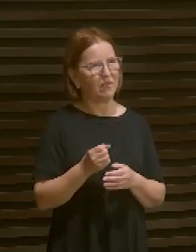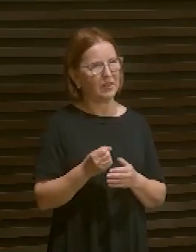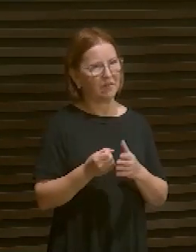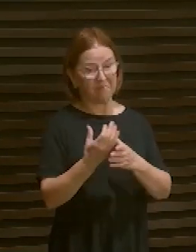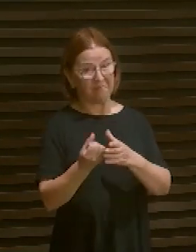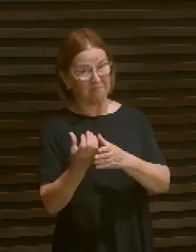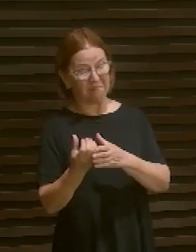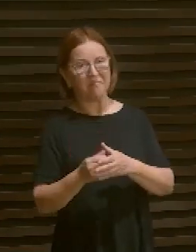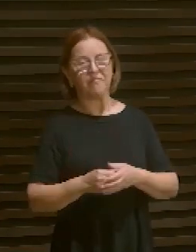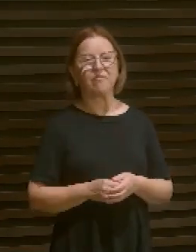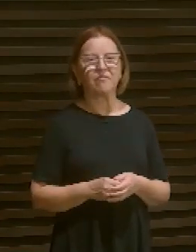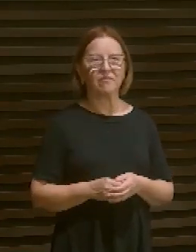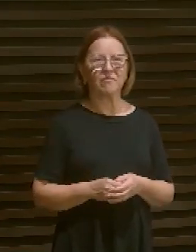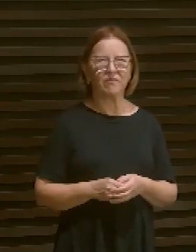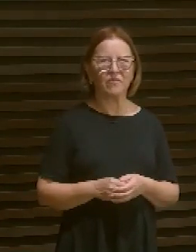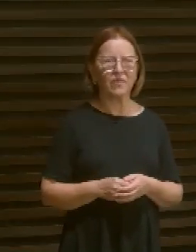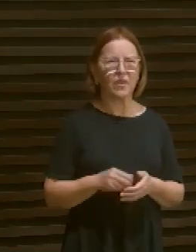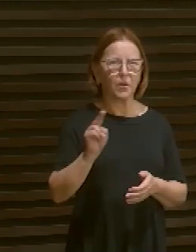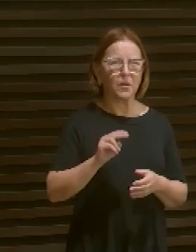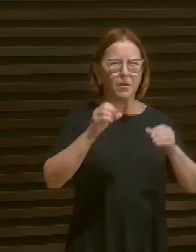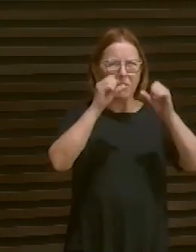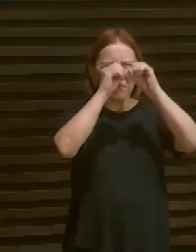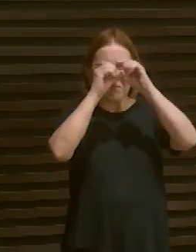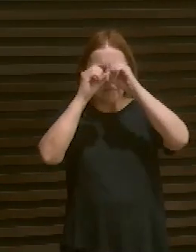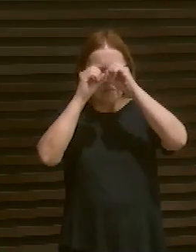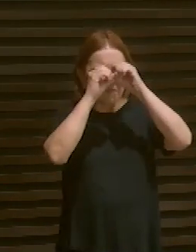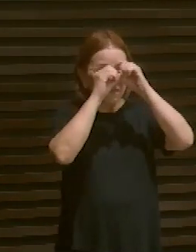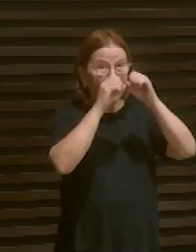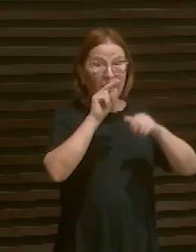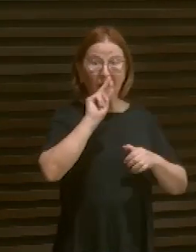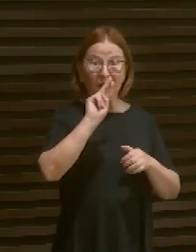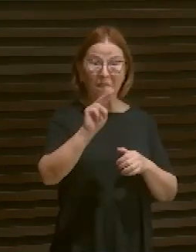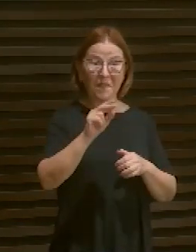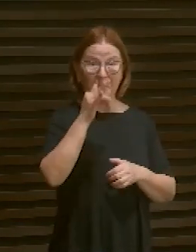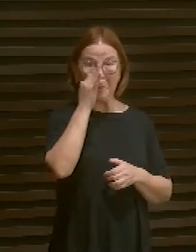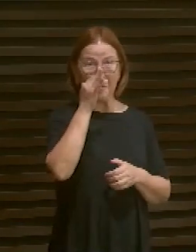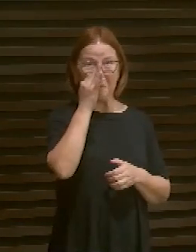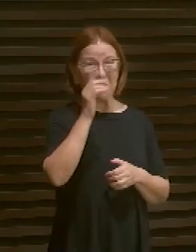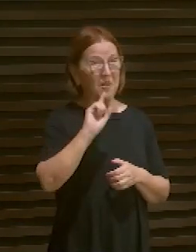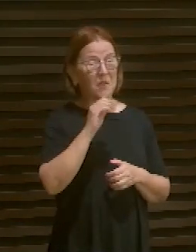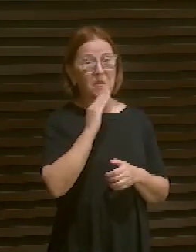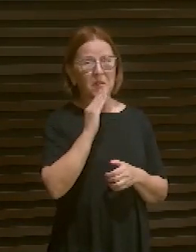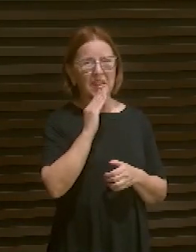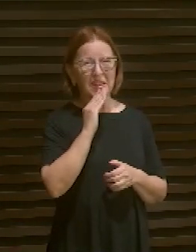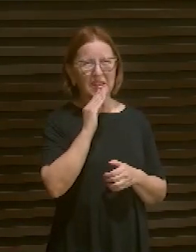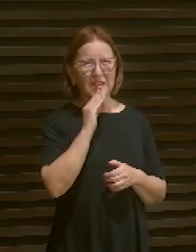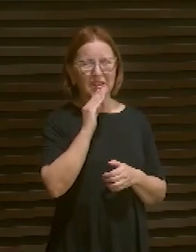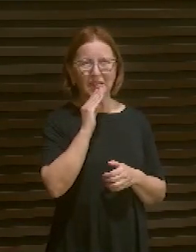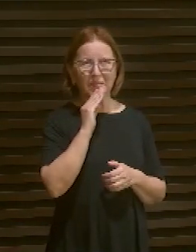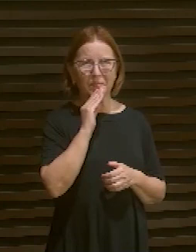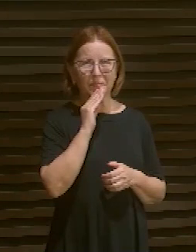Quando, usando binóculos, eles avistaram uma flor desconhecida, encravada numa